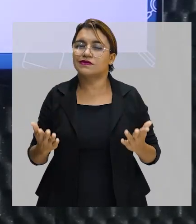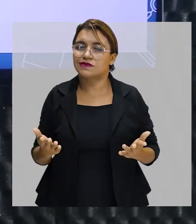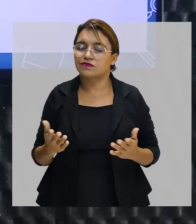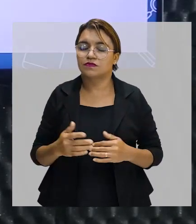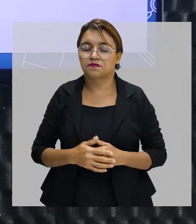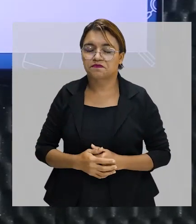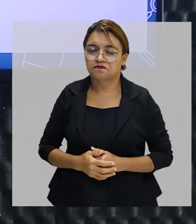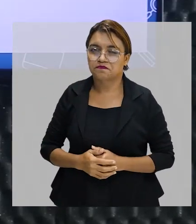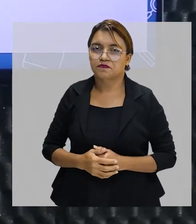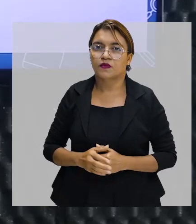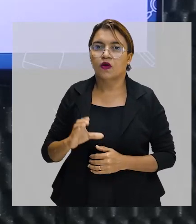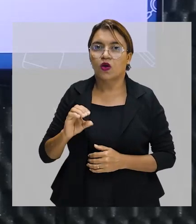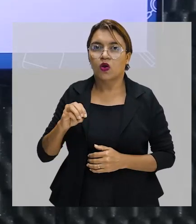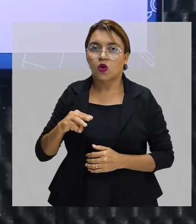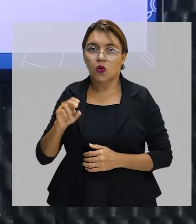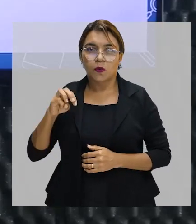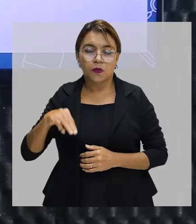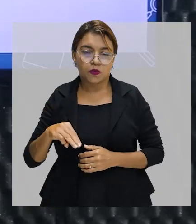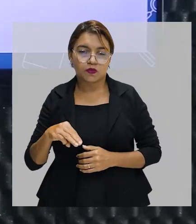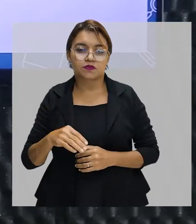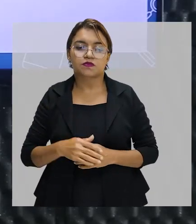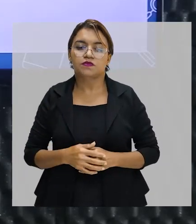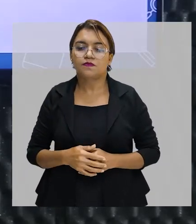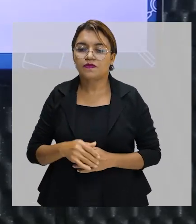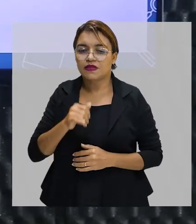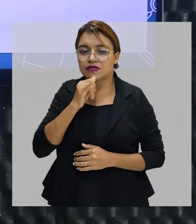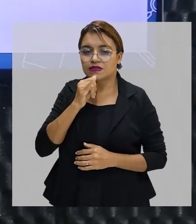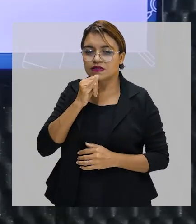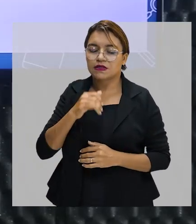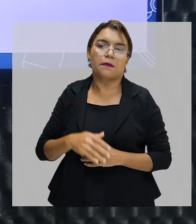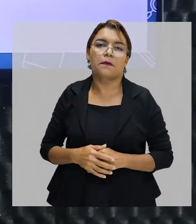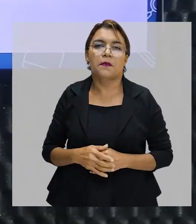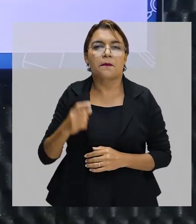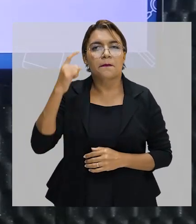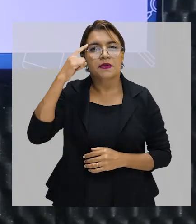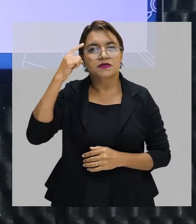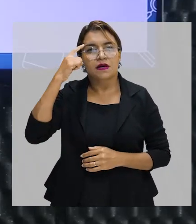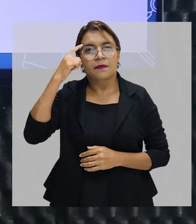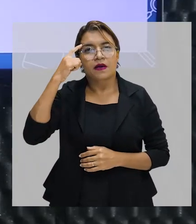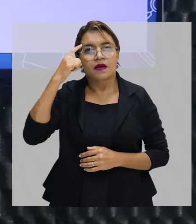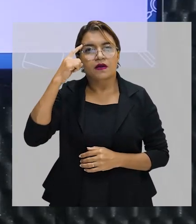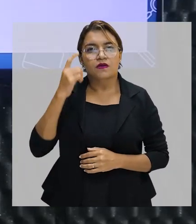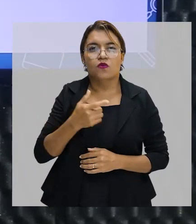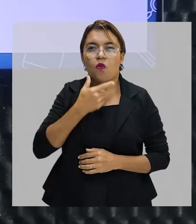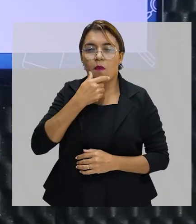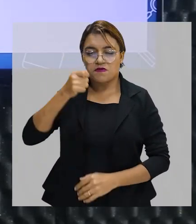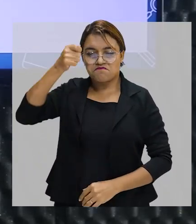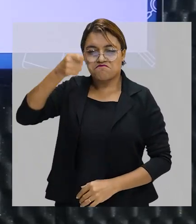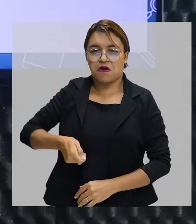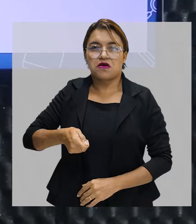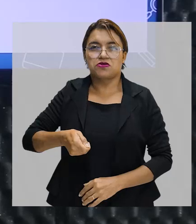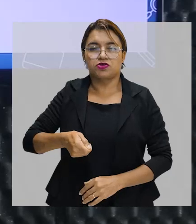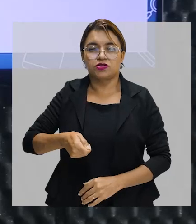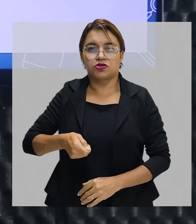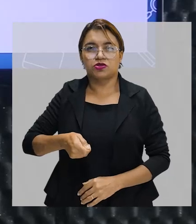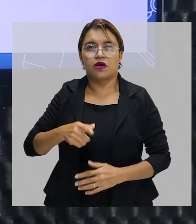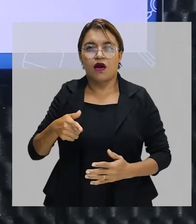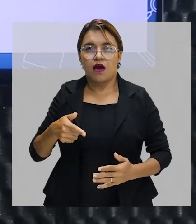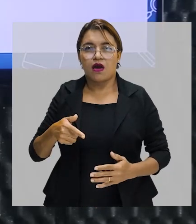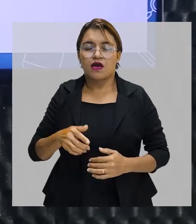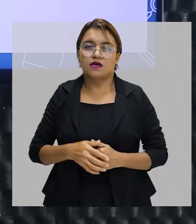É, por exemplo, pensamentos machistas acabam sendo no senso comum, pensamentos